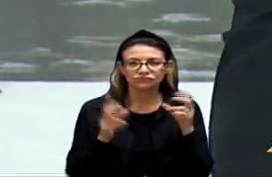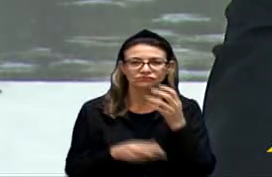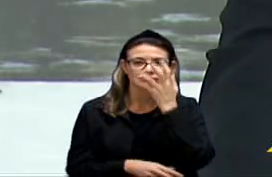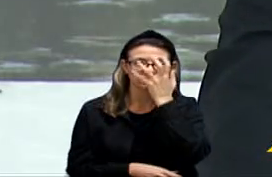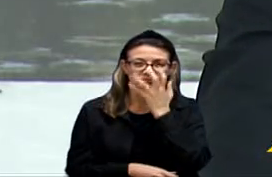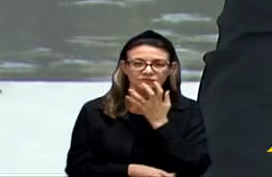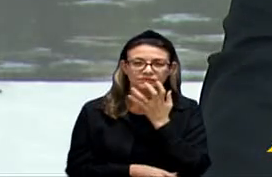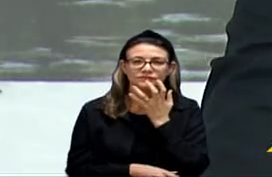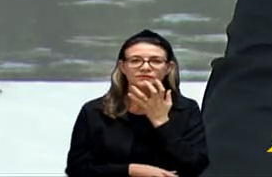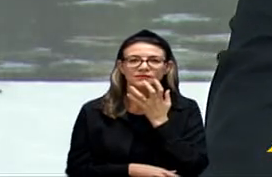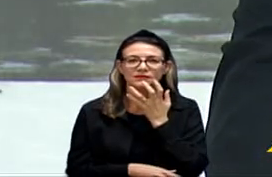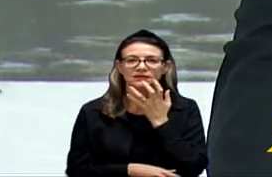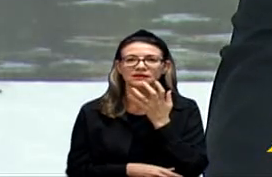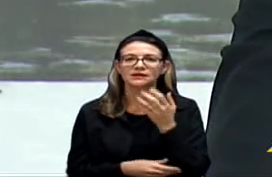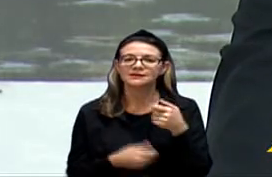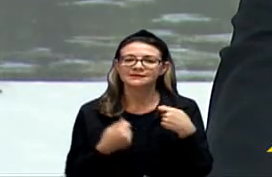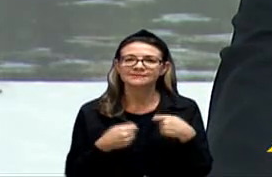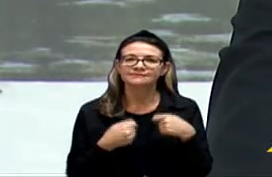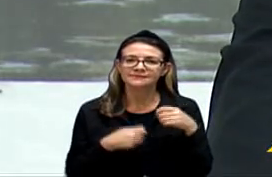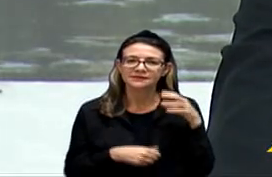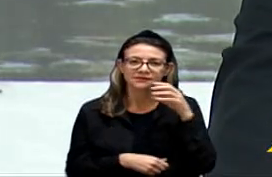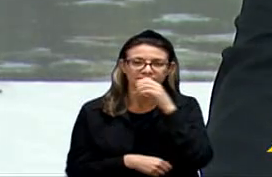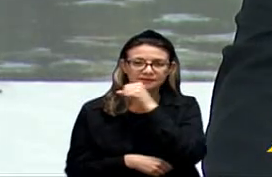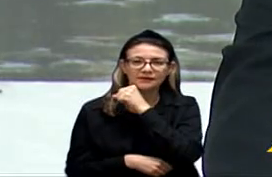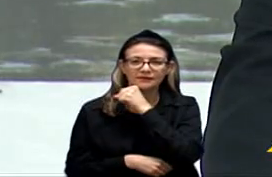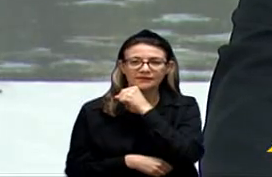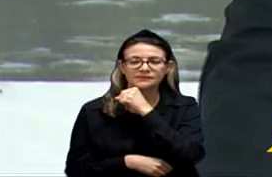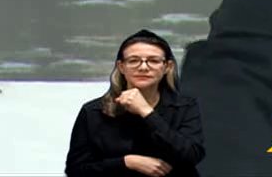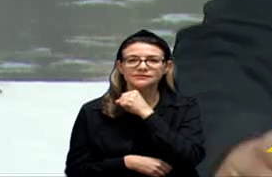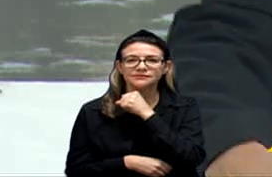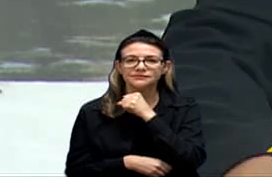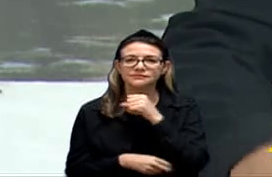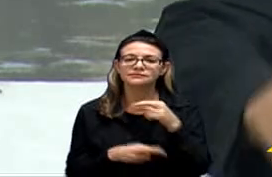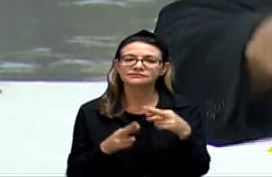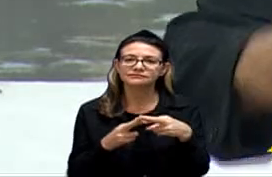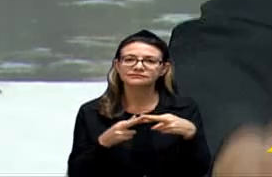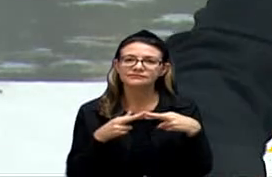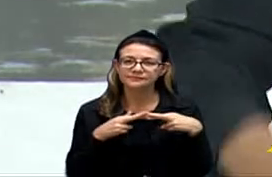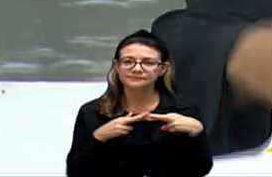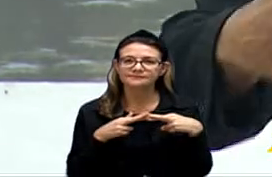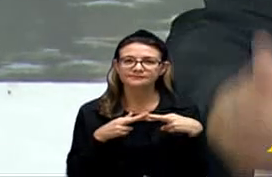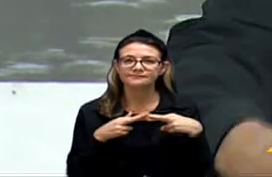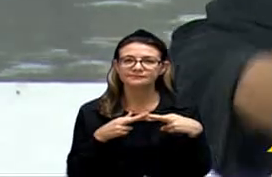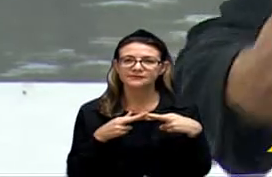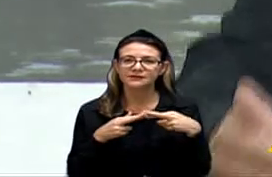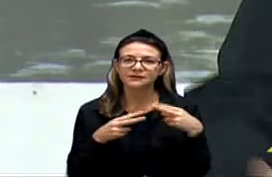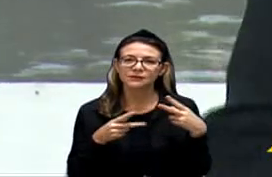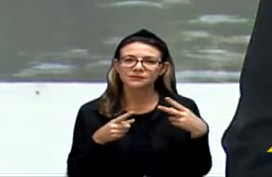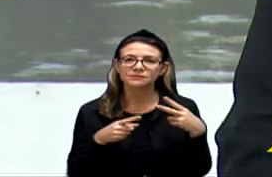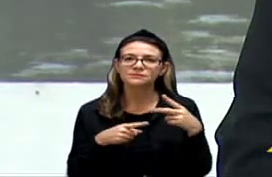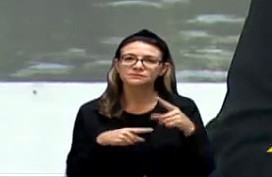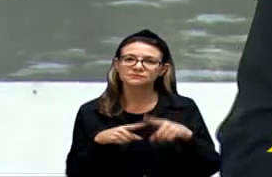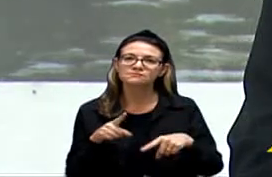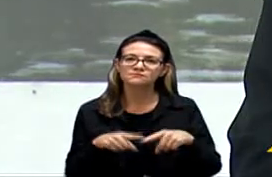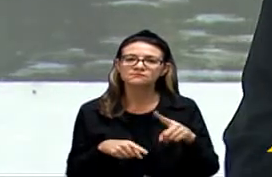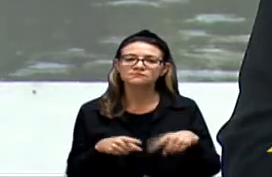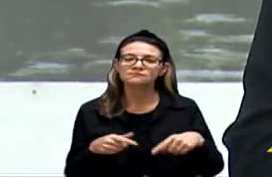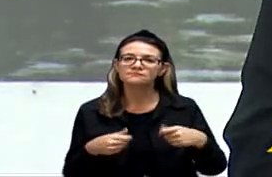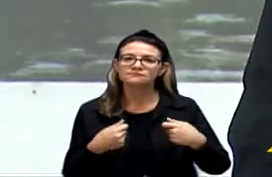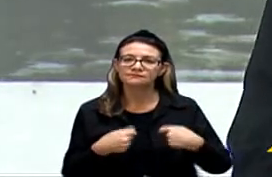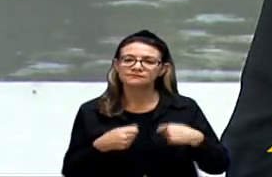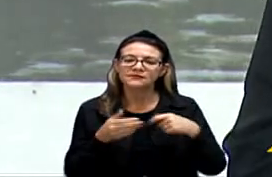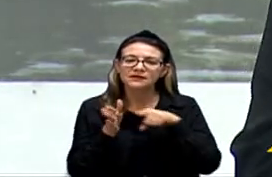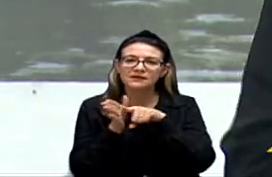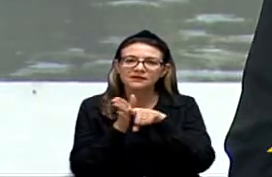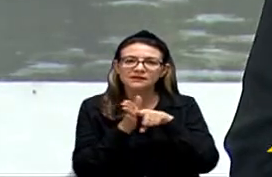assuntos que T certa urgência e os requerimentos são ferramentas e Instrumentos que a gente faz a fiscalização e cobrança de